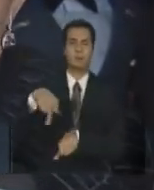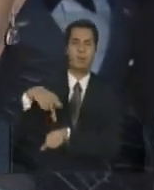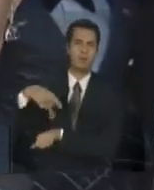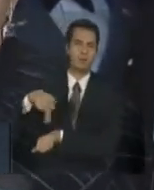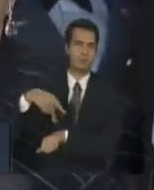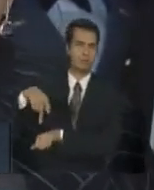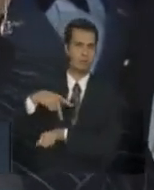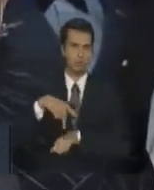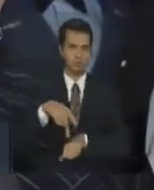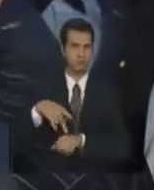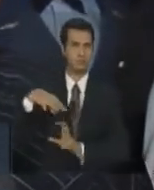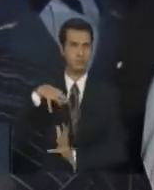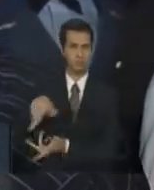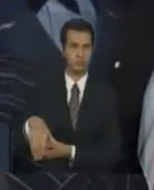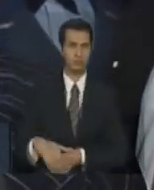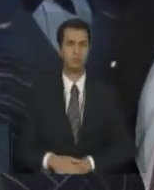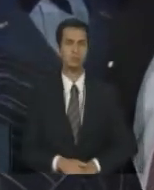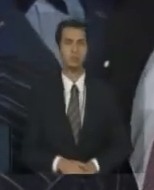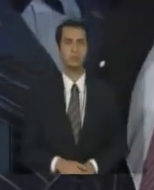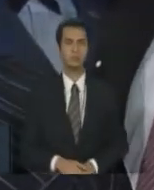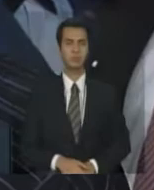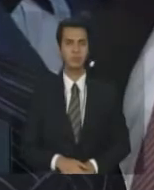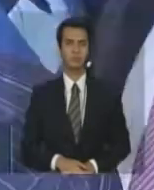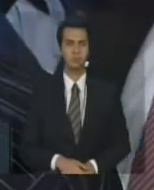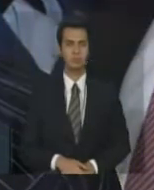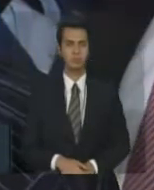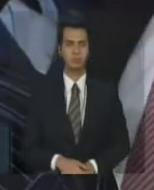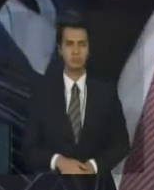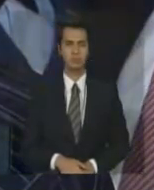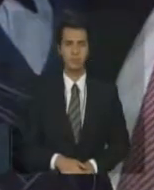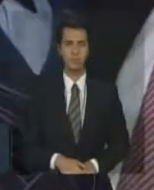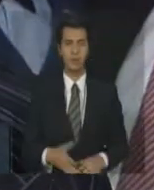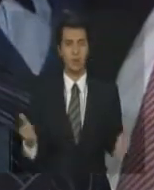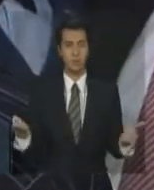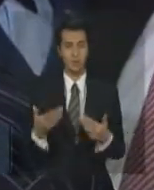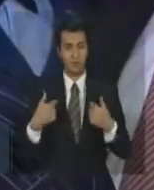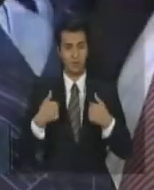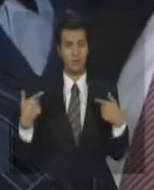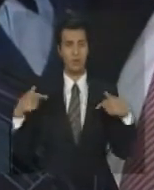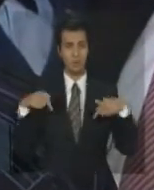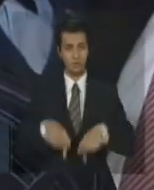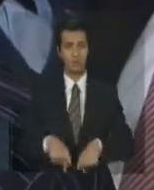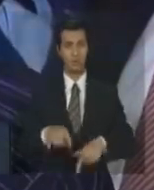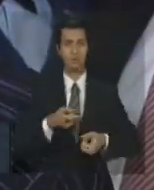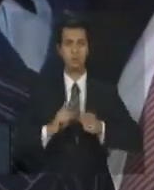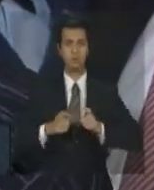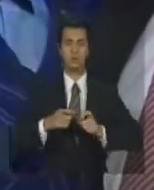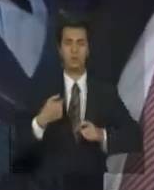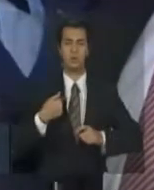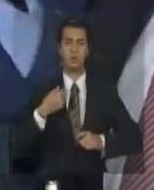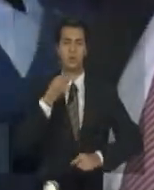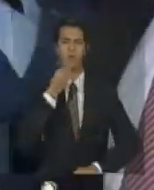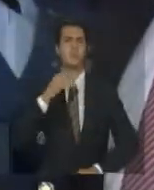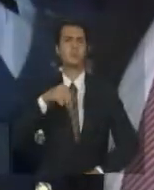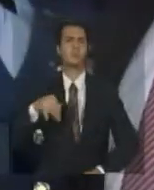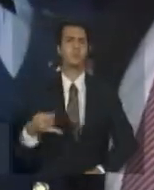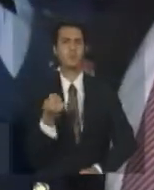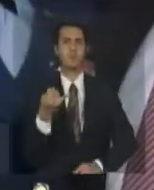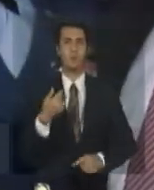E eu tenho aqui nessa reunião tido várias oportunidades. Hoje eu tive